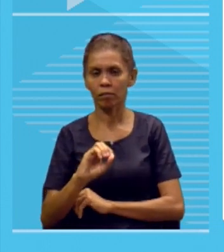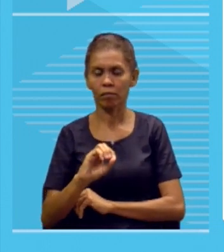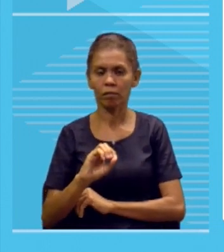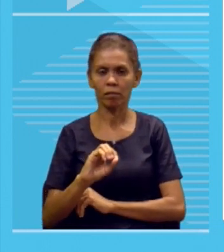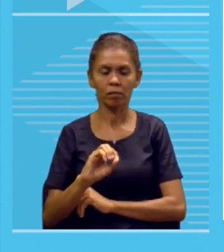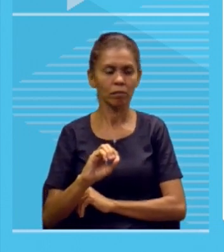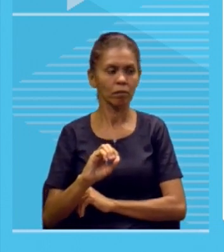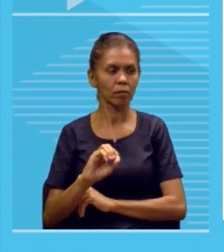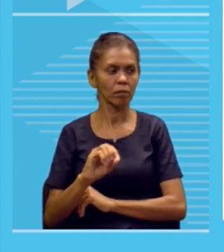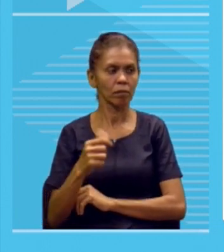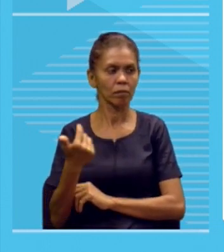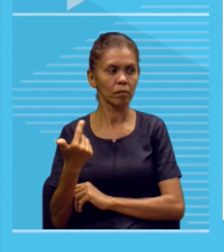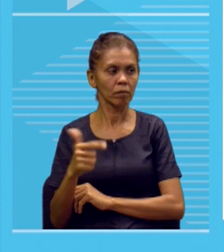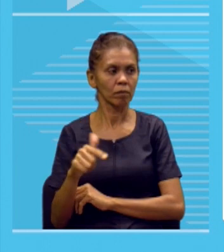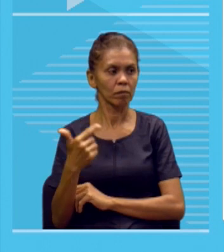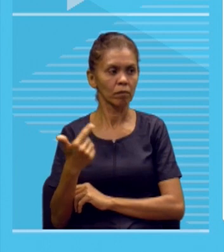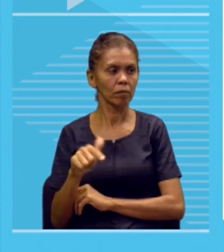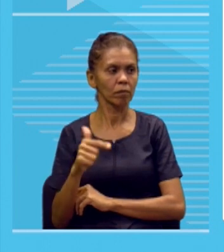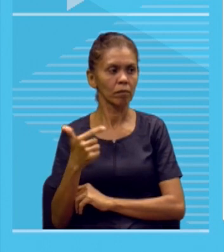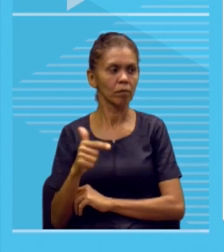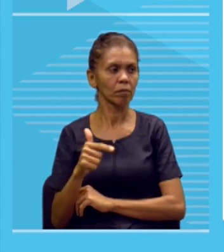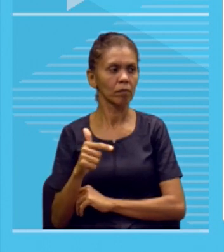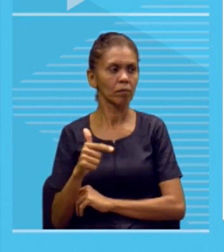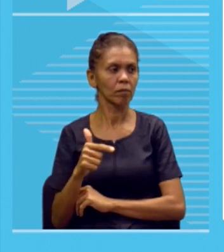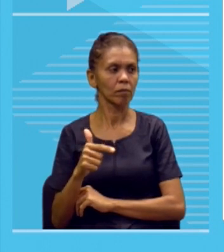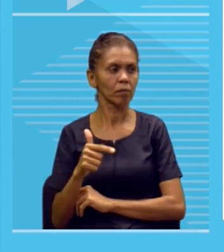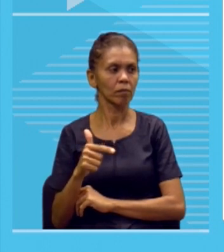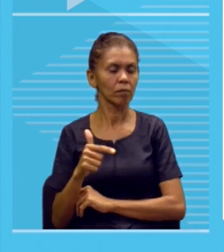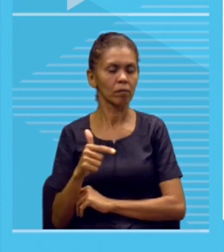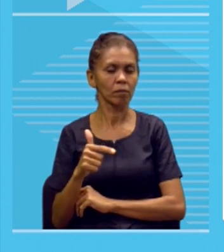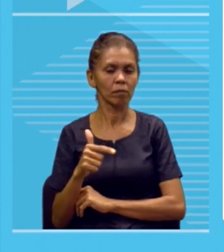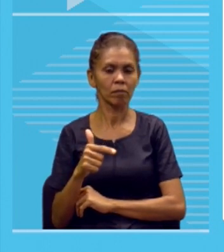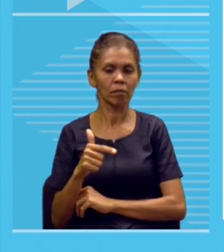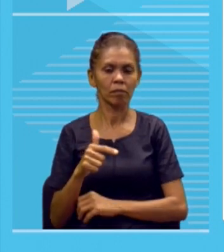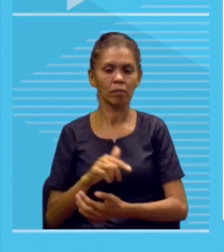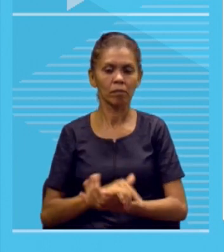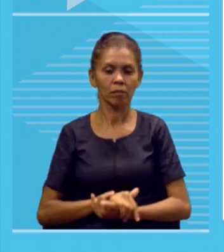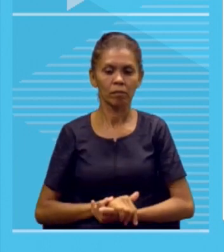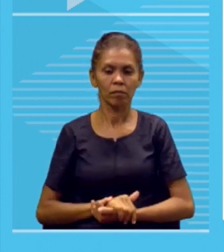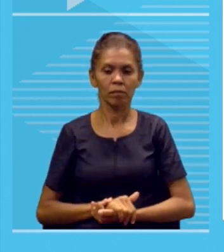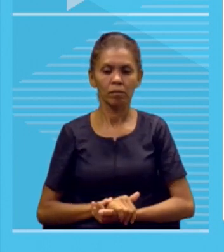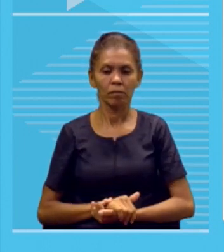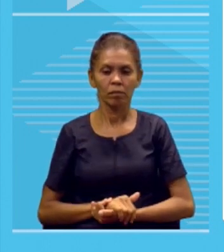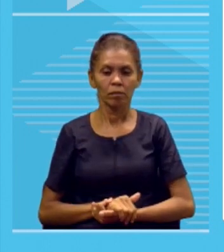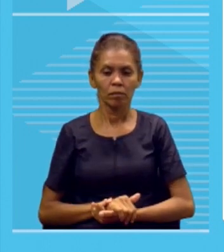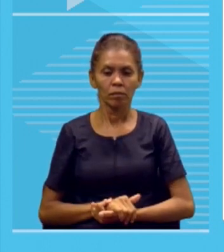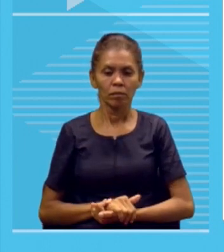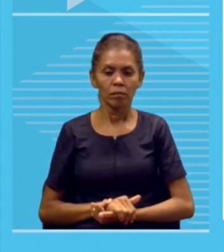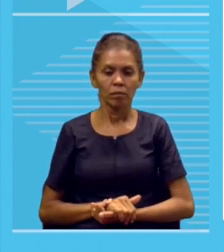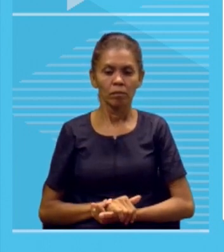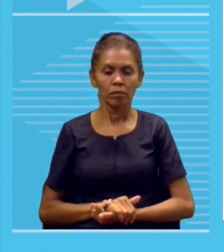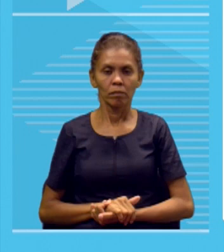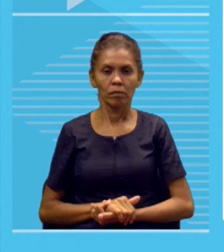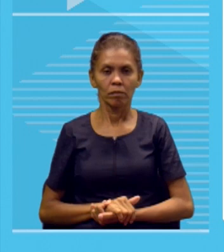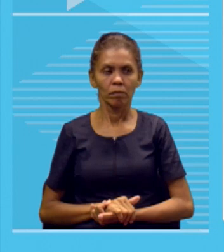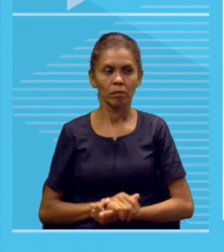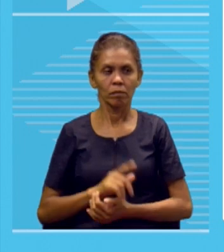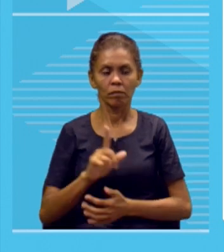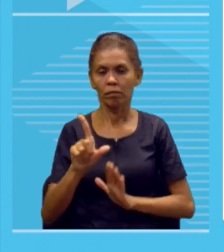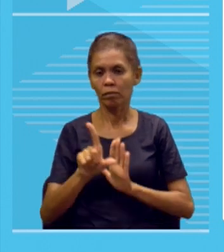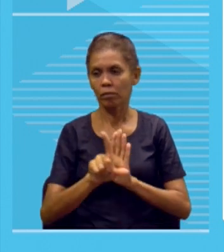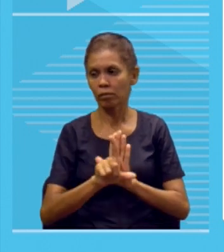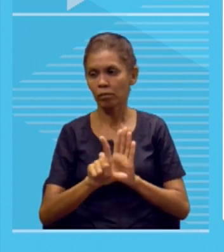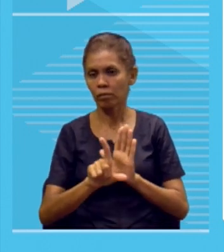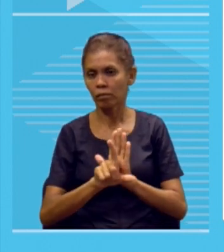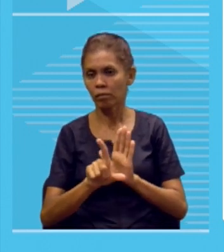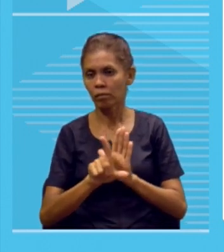tínhamos nenhuma. A gente não tinha nenhuma lei trabalhista, né? As leis